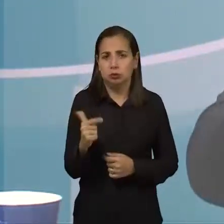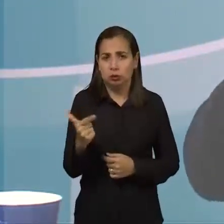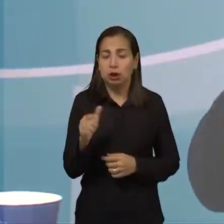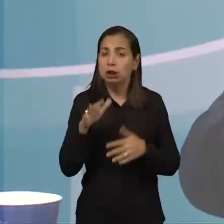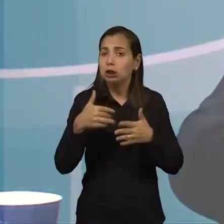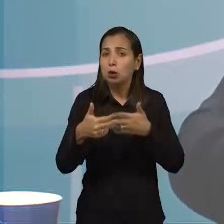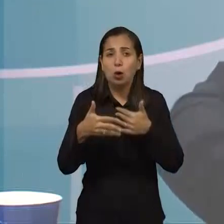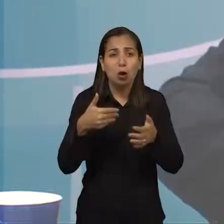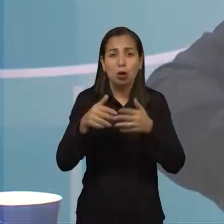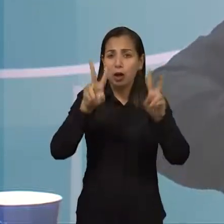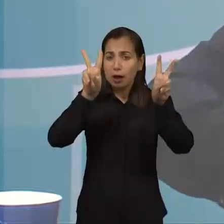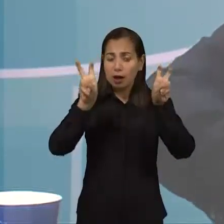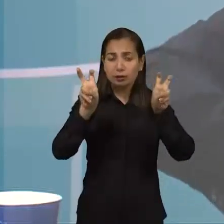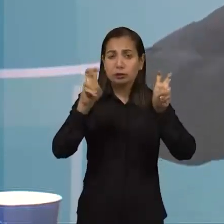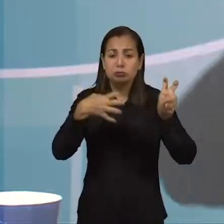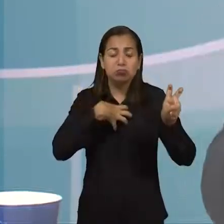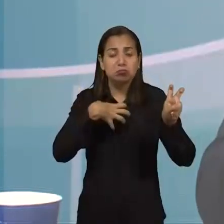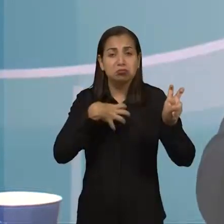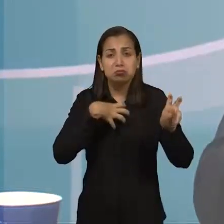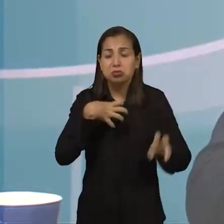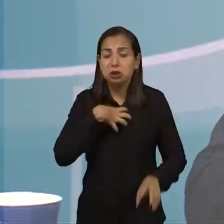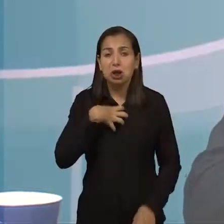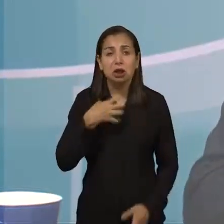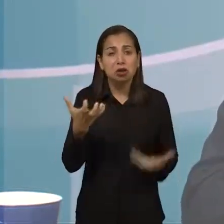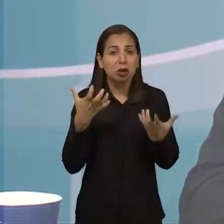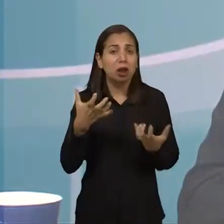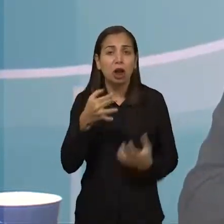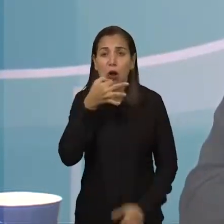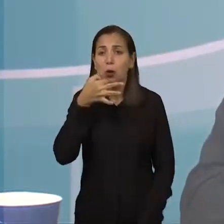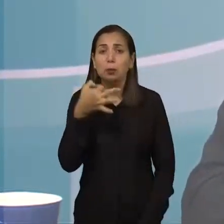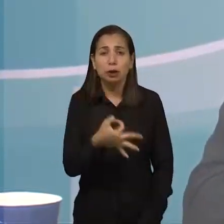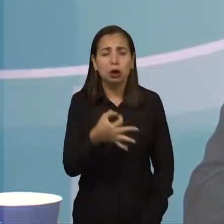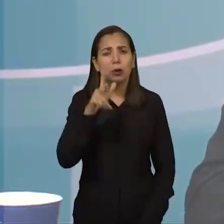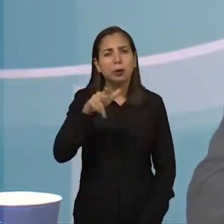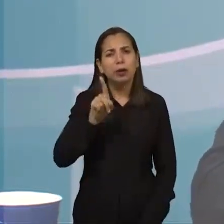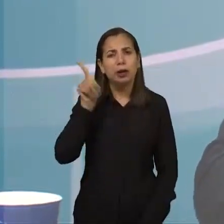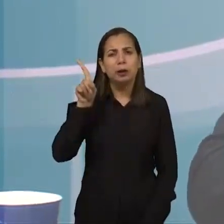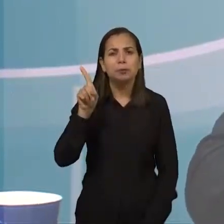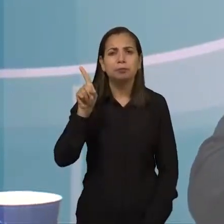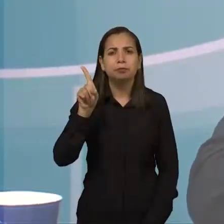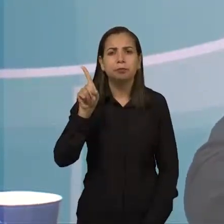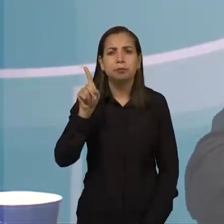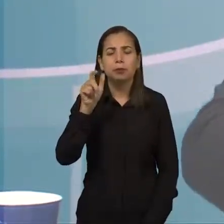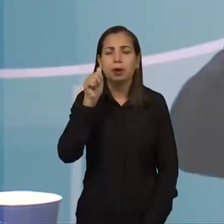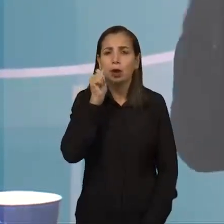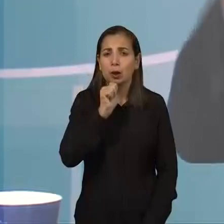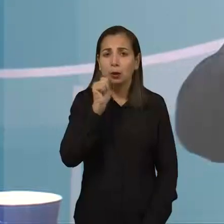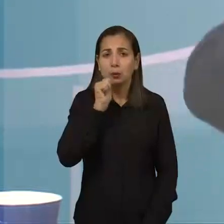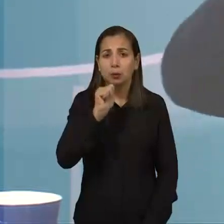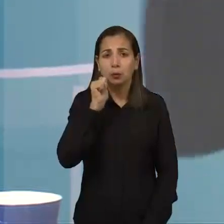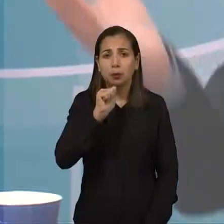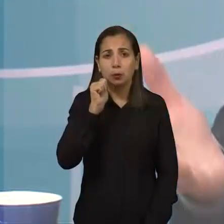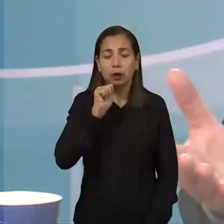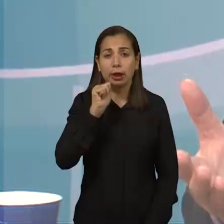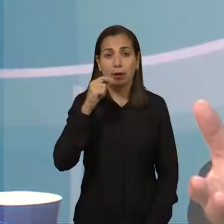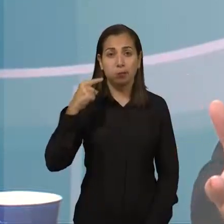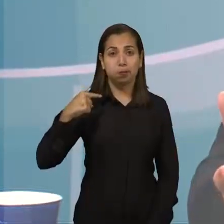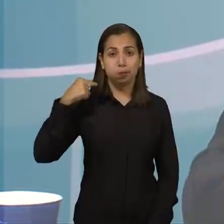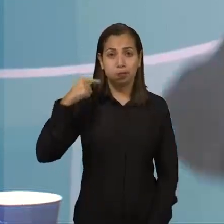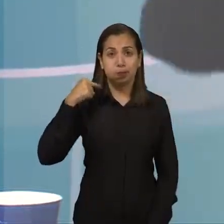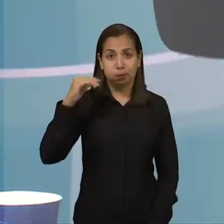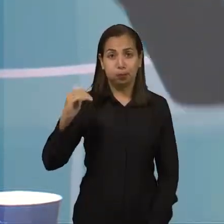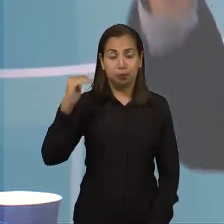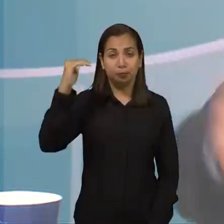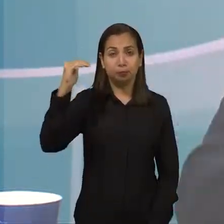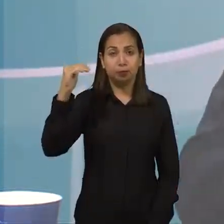a pessoa se sente compelida a dar posição àquela desembargadora lá do maluca lá do Rio de Janeiro. Opinião sobre todos os